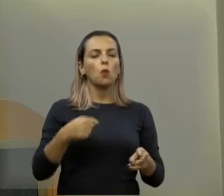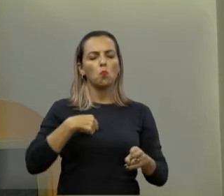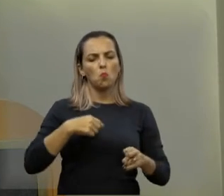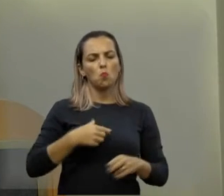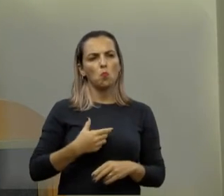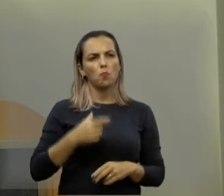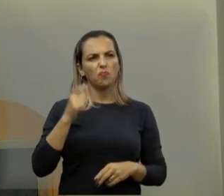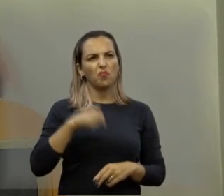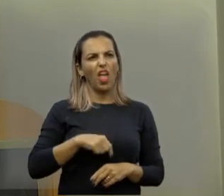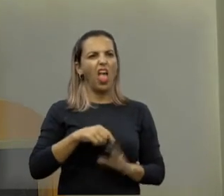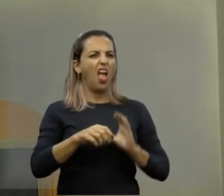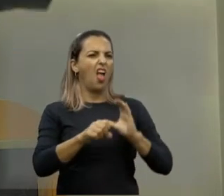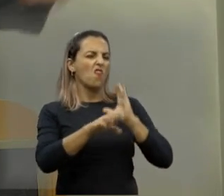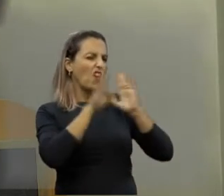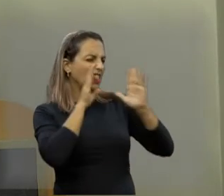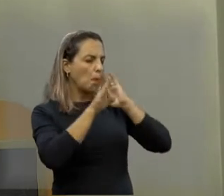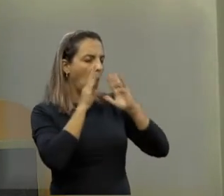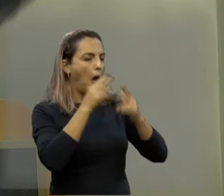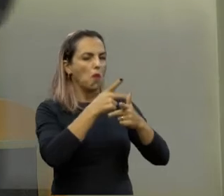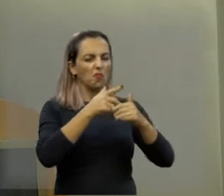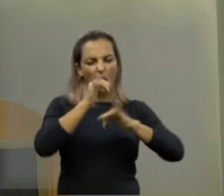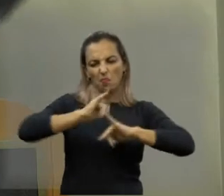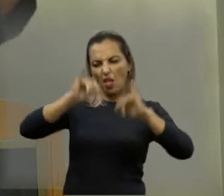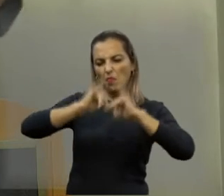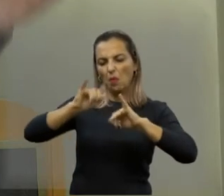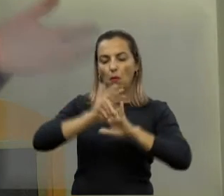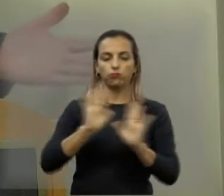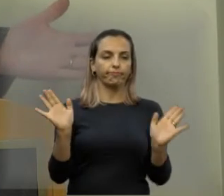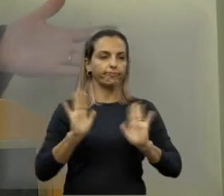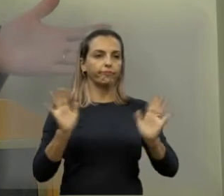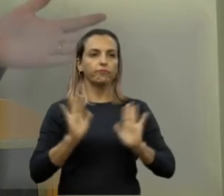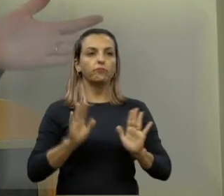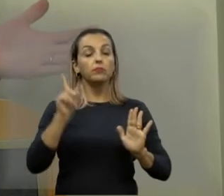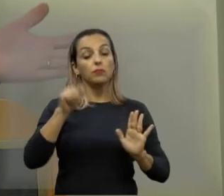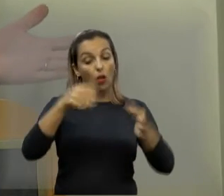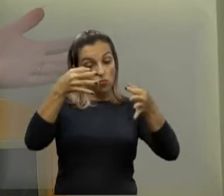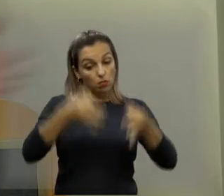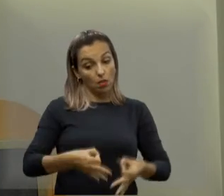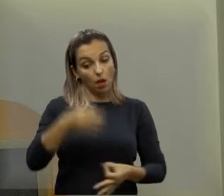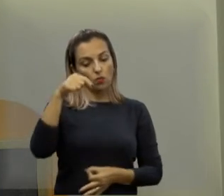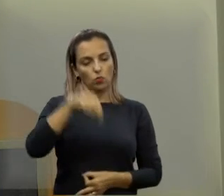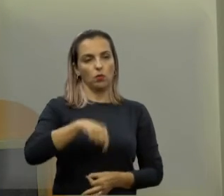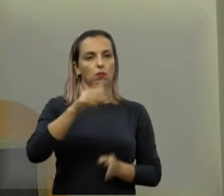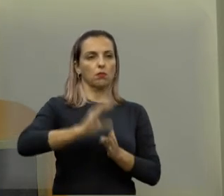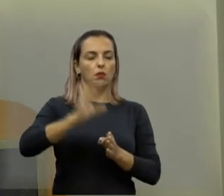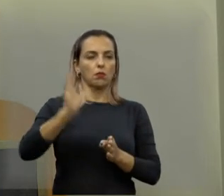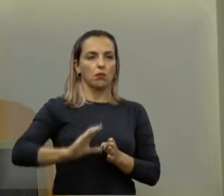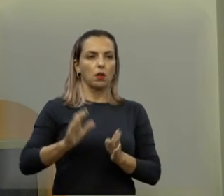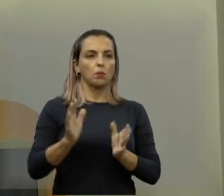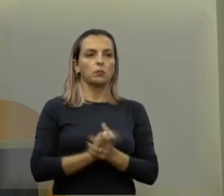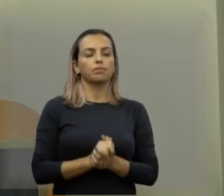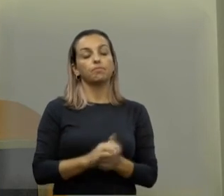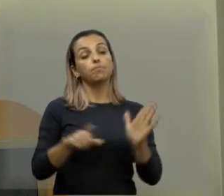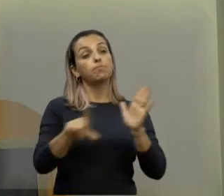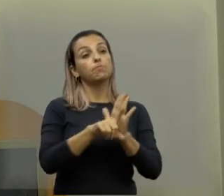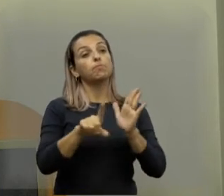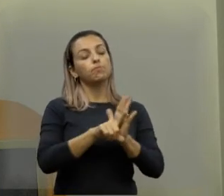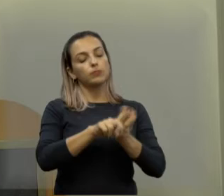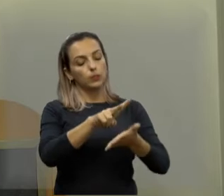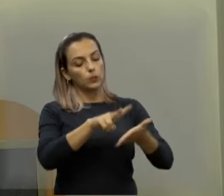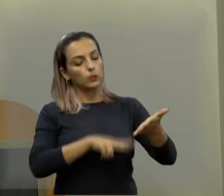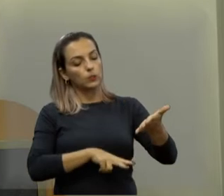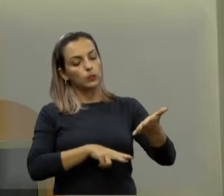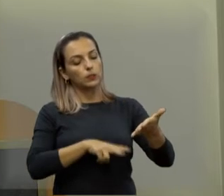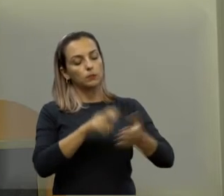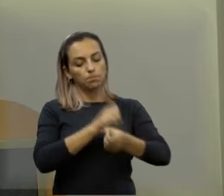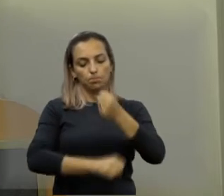e possuem Facebook disse aquilo IPTU disse aquilo tem que fazer o certo aqui na casa eu puxando a lei e